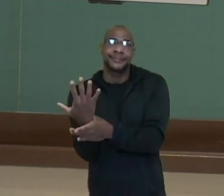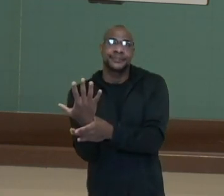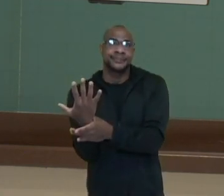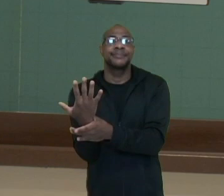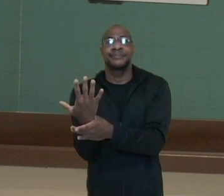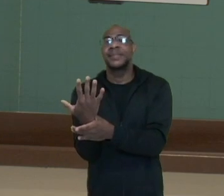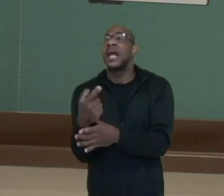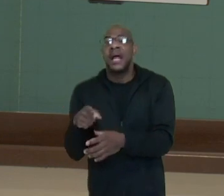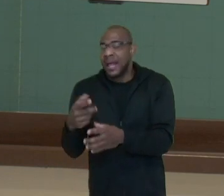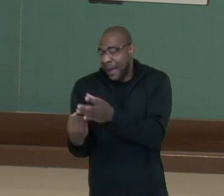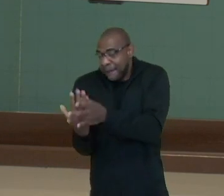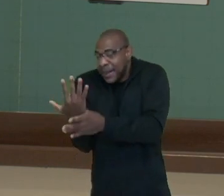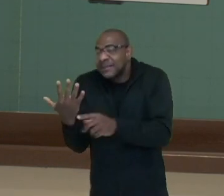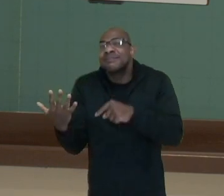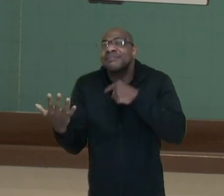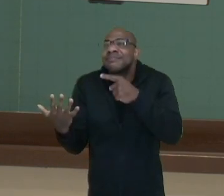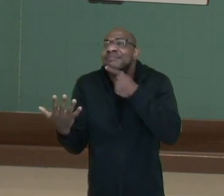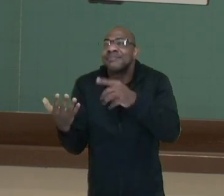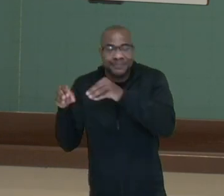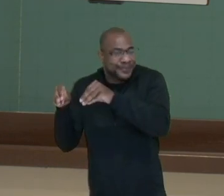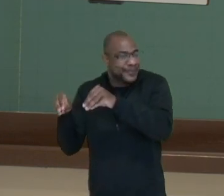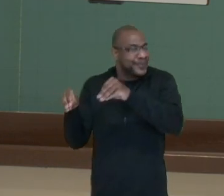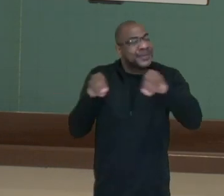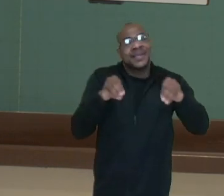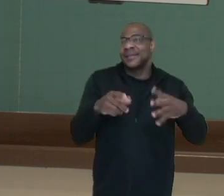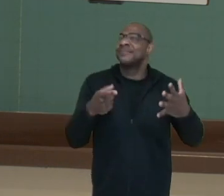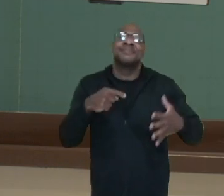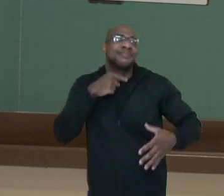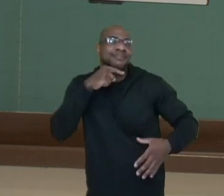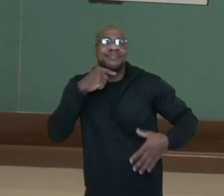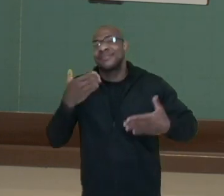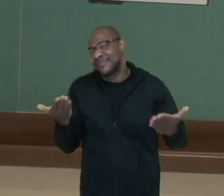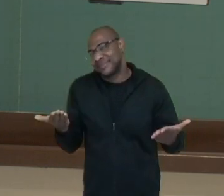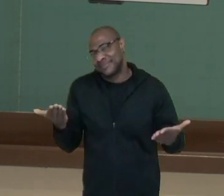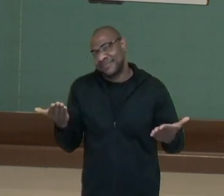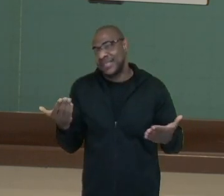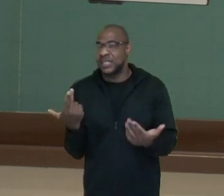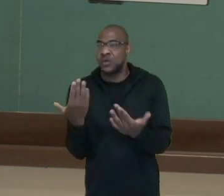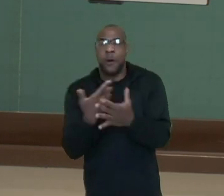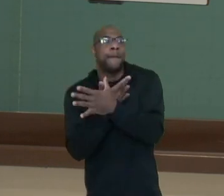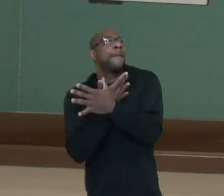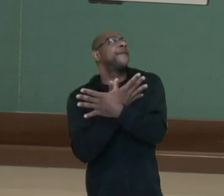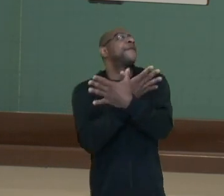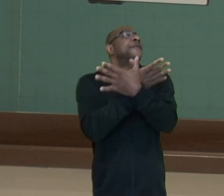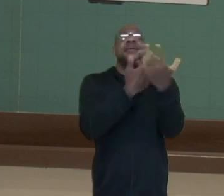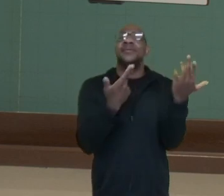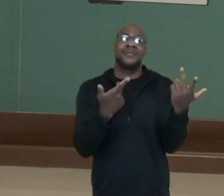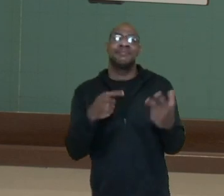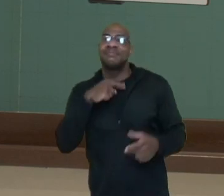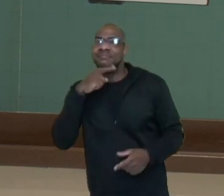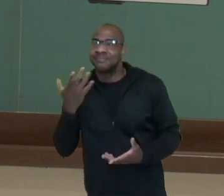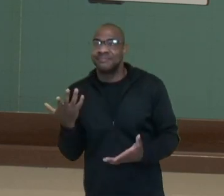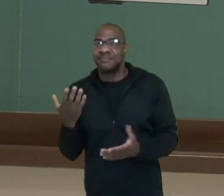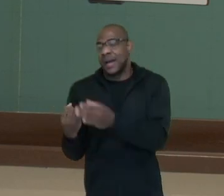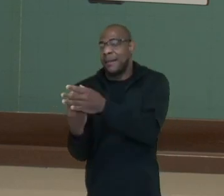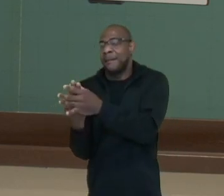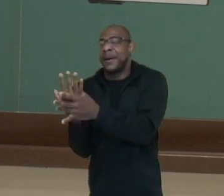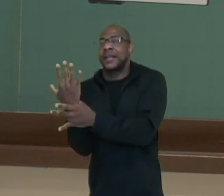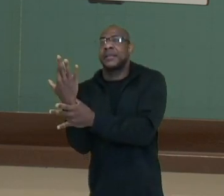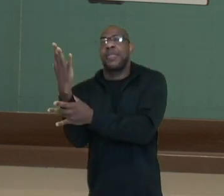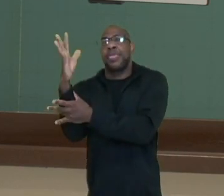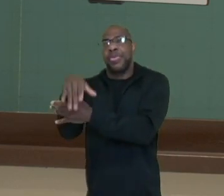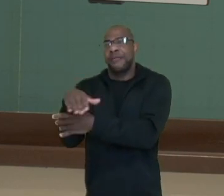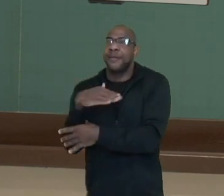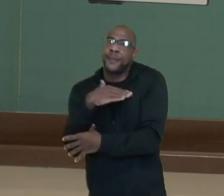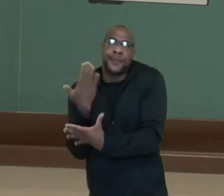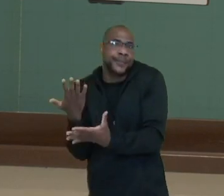vão conseguir, né? Ainda como um pássaro, por exemplo, voar, né? Se deslocar ali daquele ambiente que